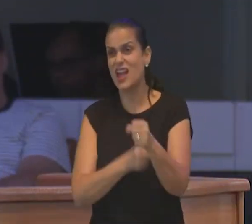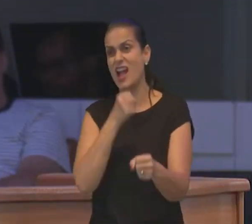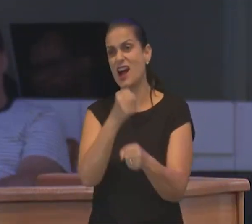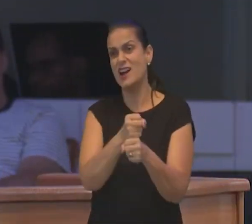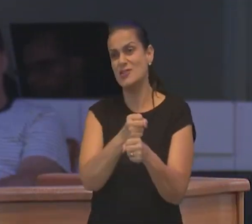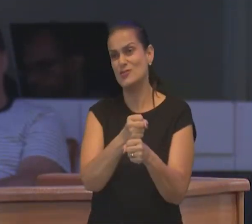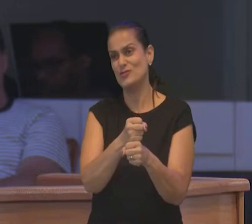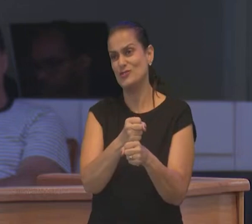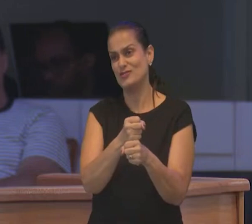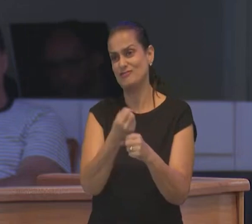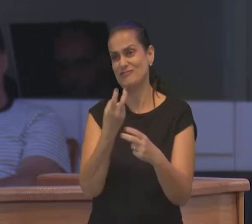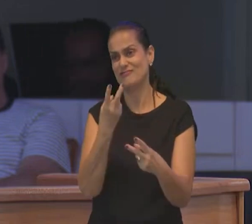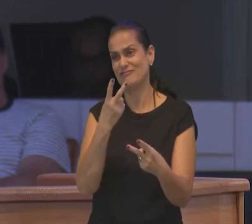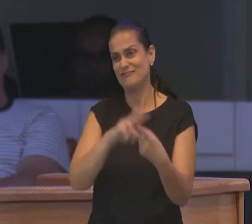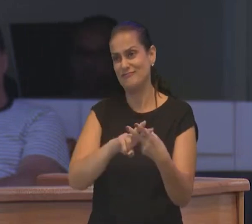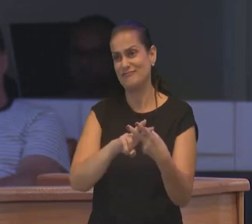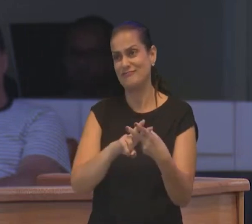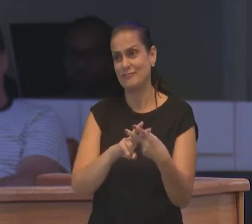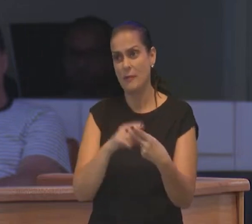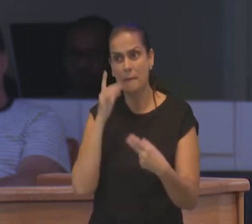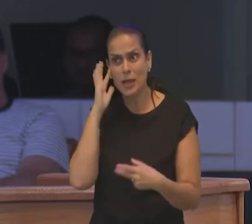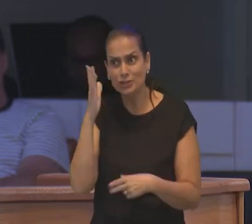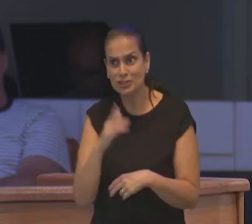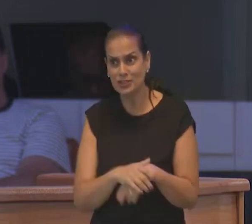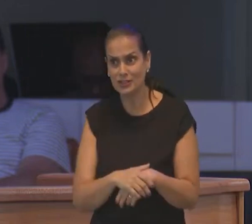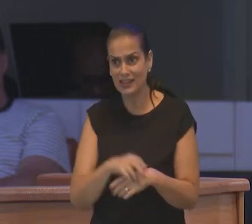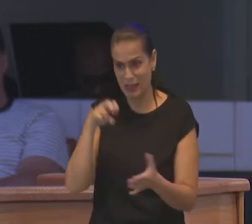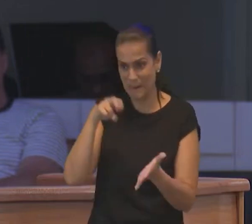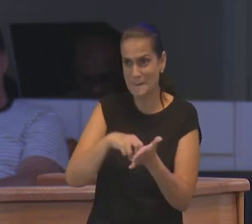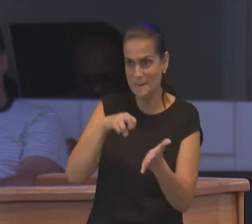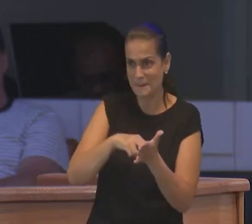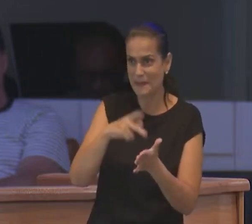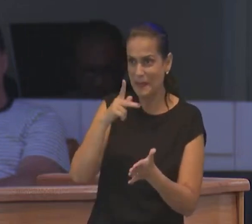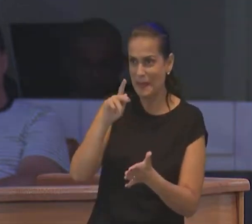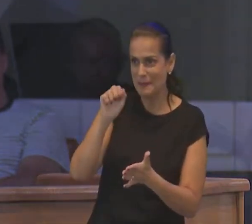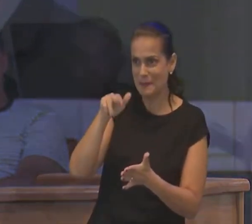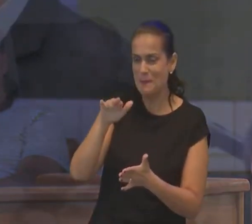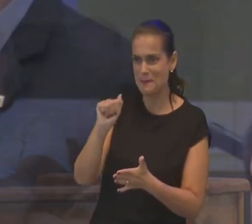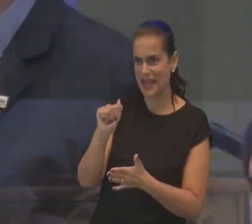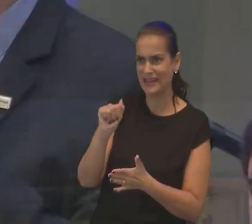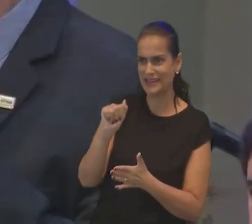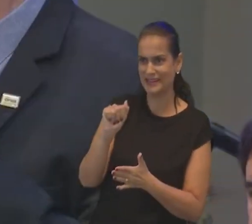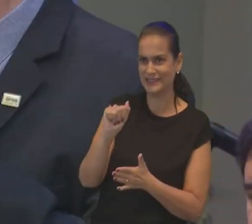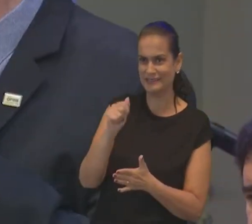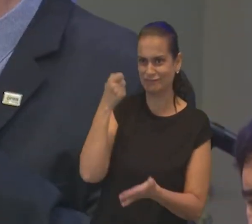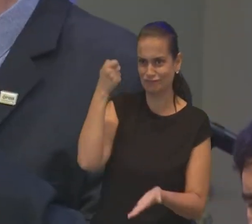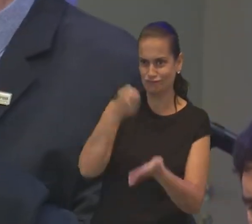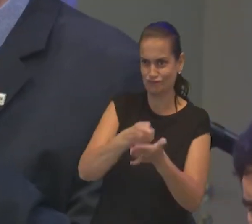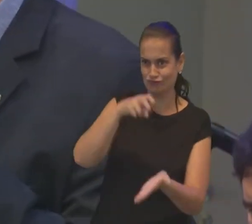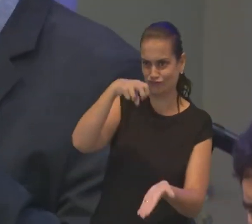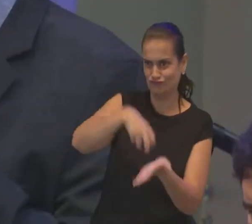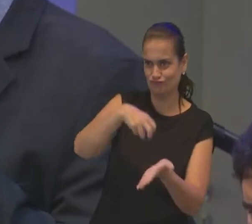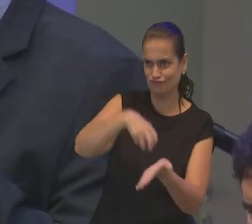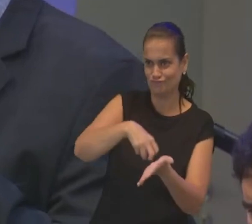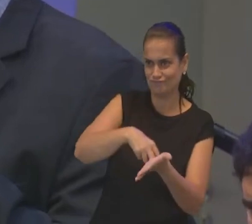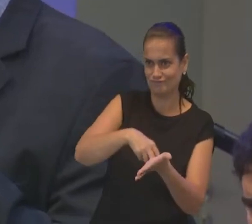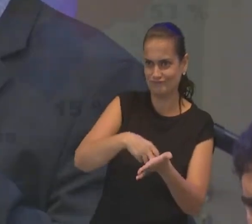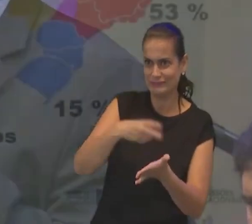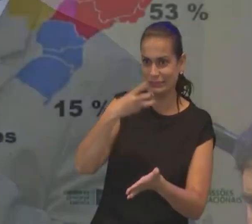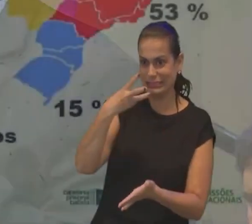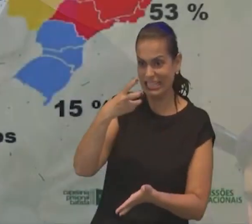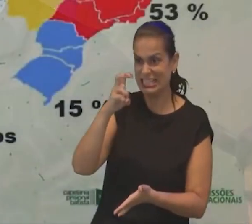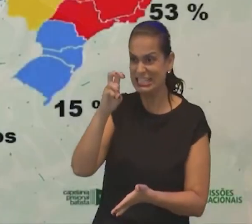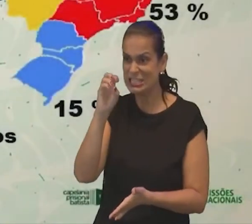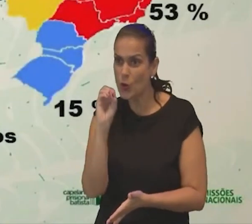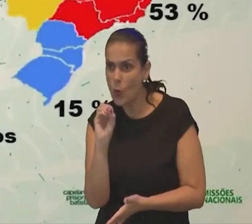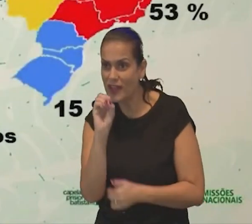30. Daqui a 30 anos, a gente olhando esse dado aí, esses 900 mil presos